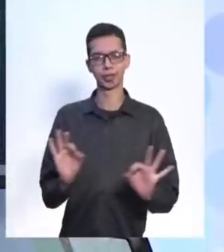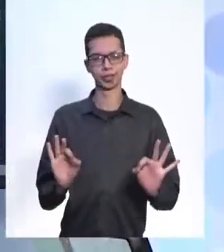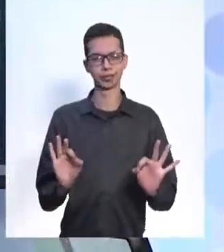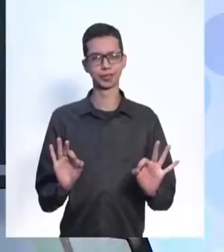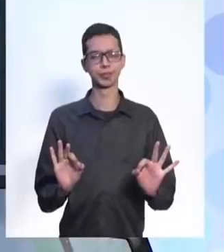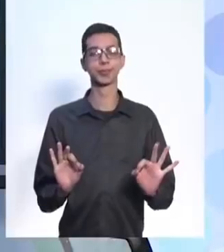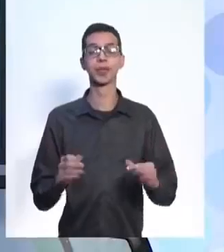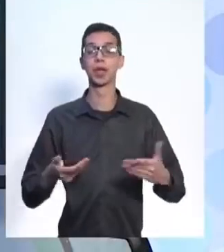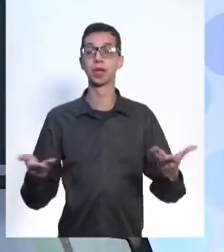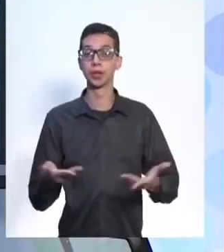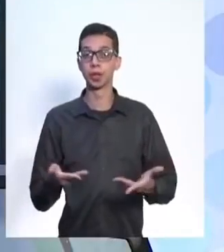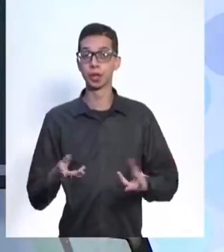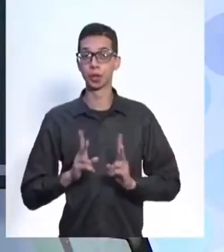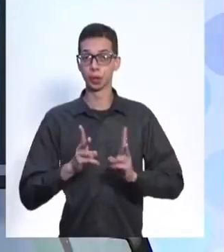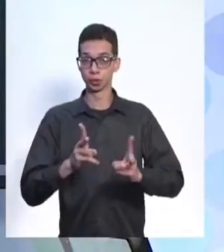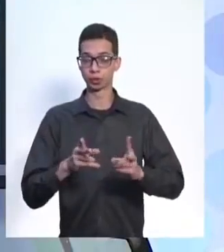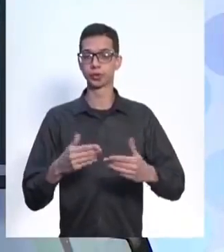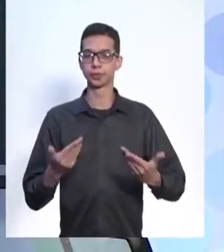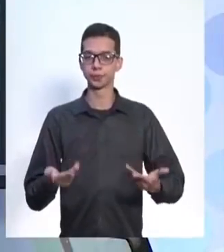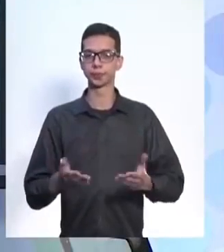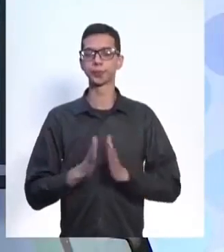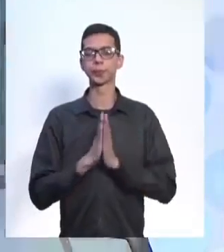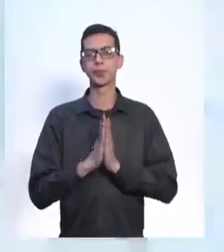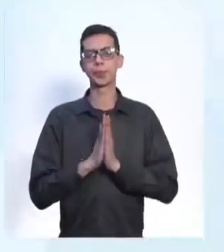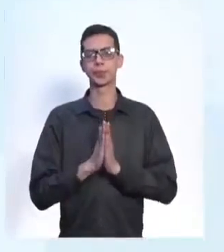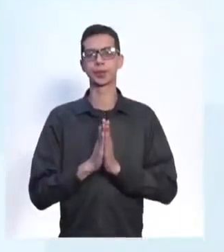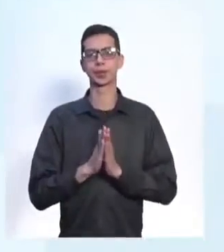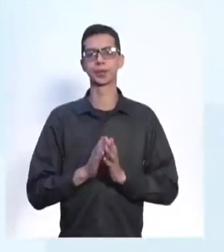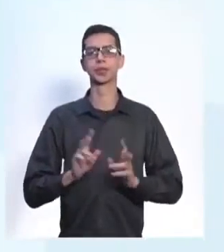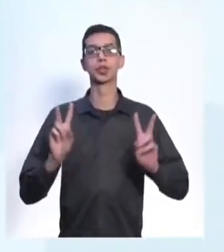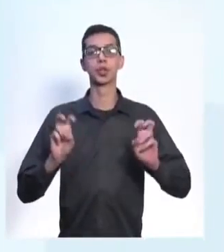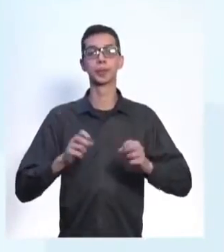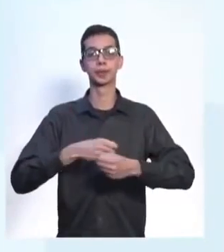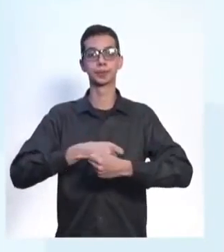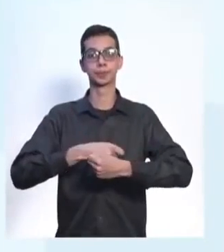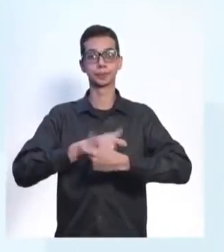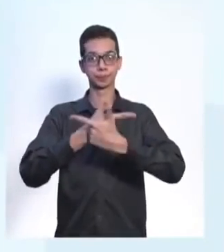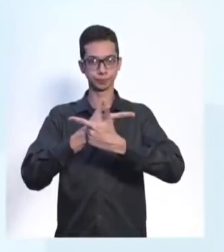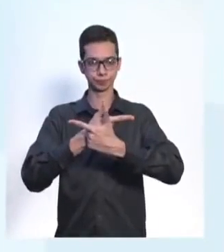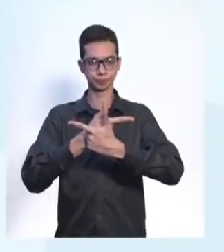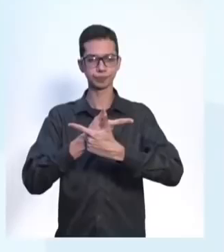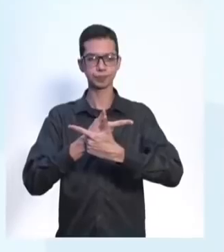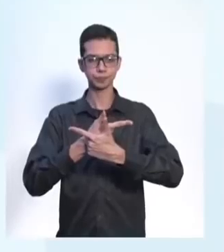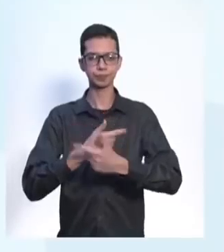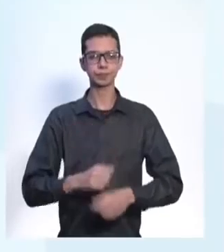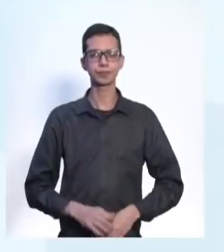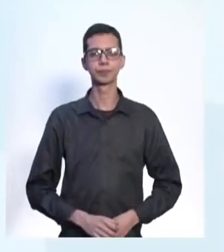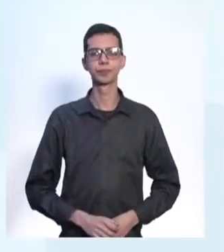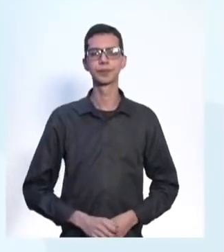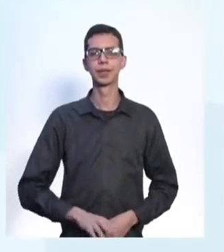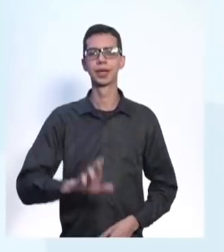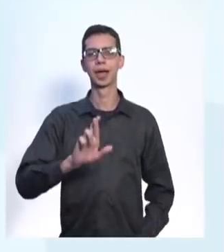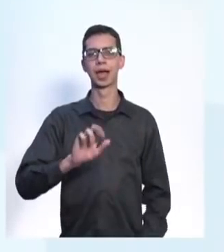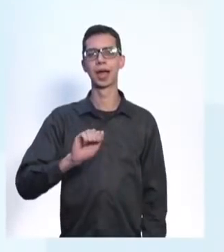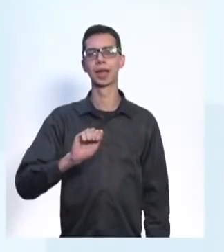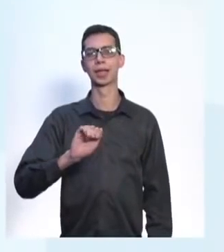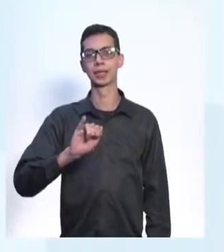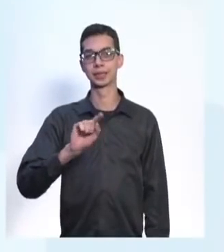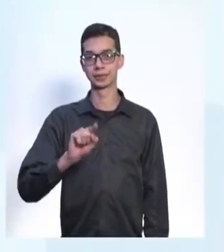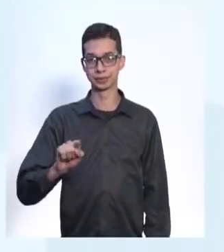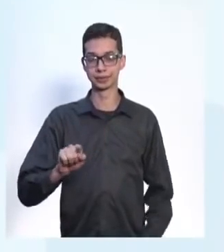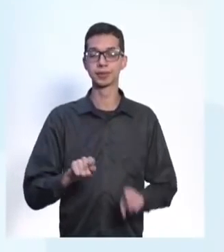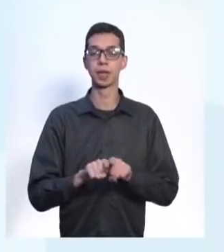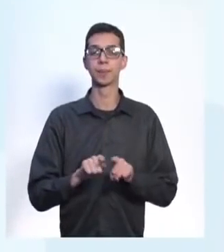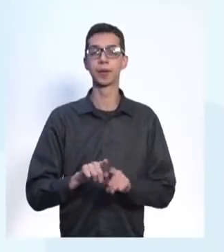continuar. Então, por favor, raiz e vértice da função do segundo grau. Muito bem, pessoal. Aqui nós vamos relembrar